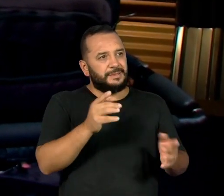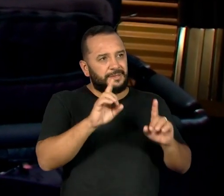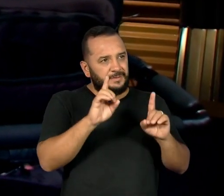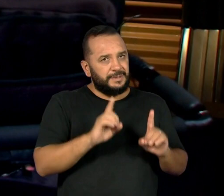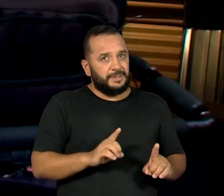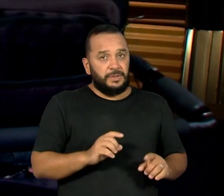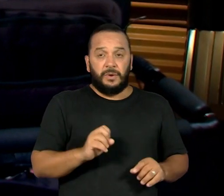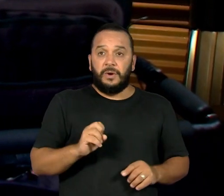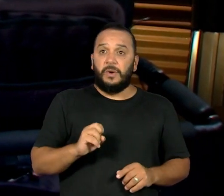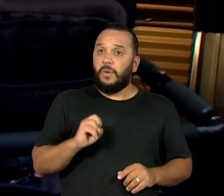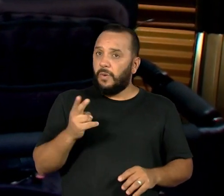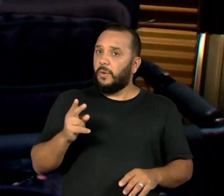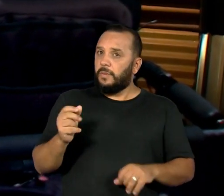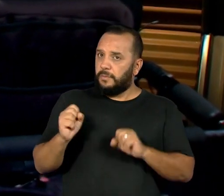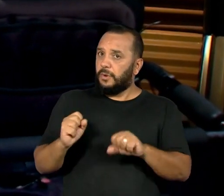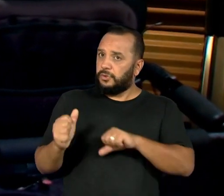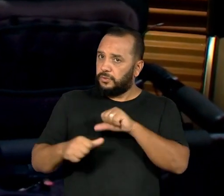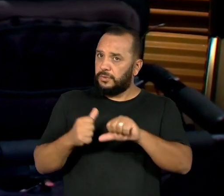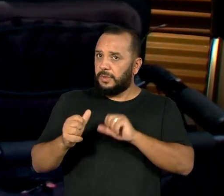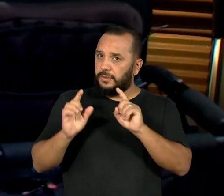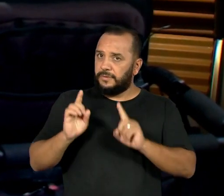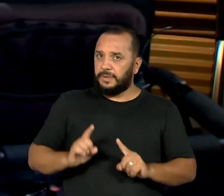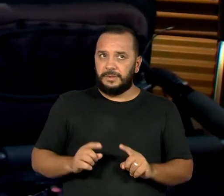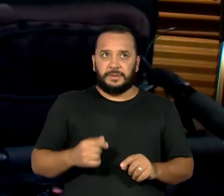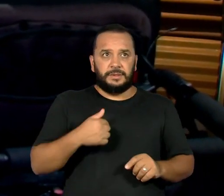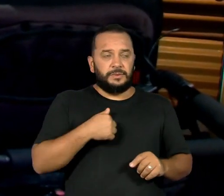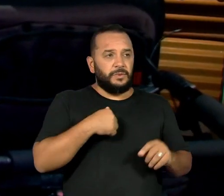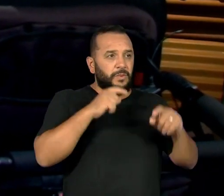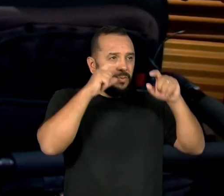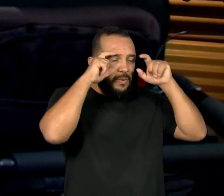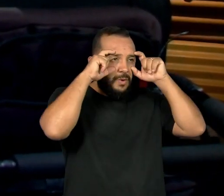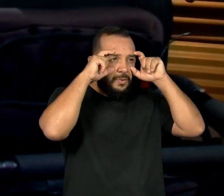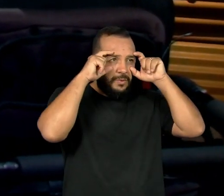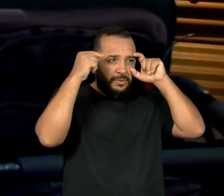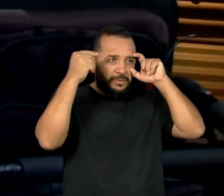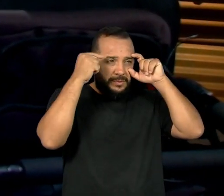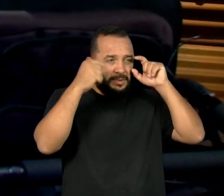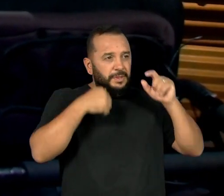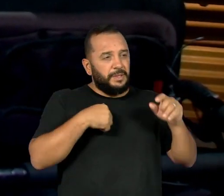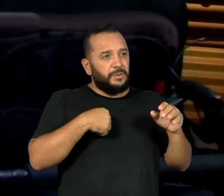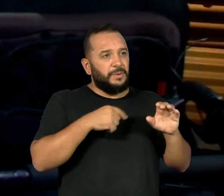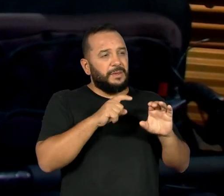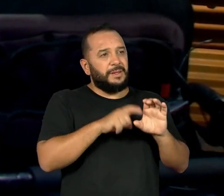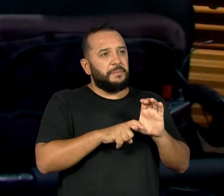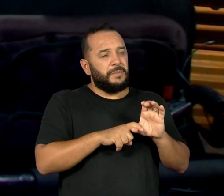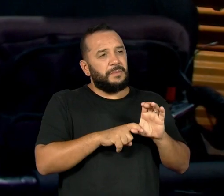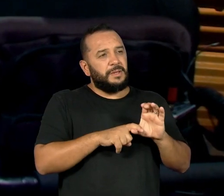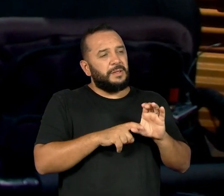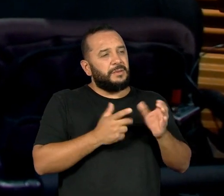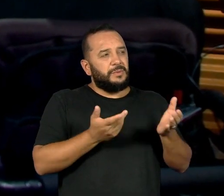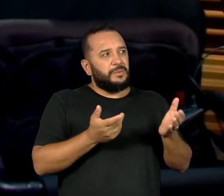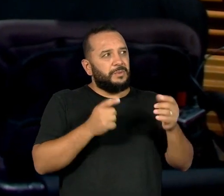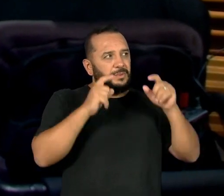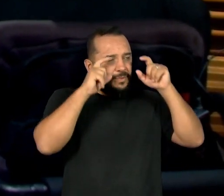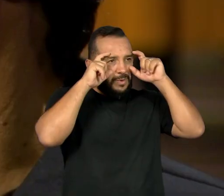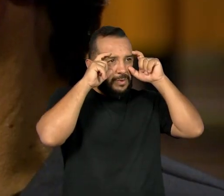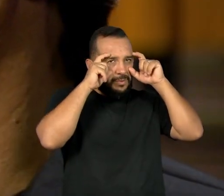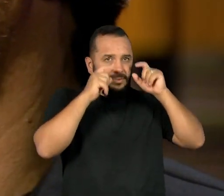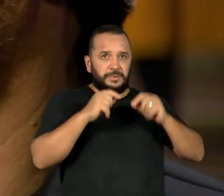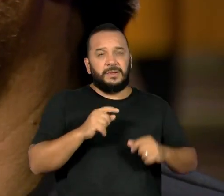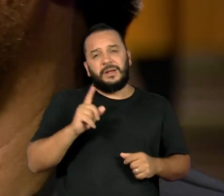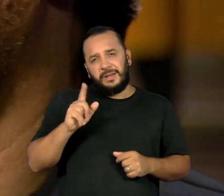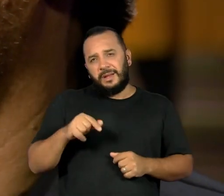tornaremos, né, com a idade. Mas assim, eu estou aqui com esse óculos, eu dependo. Isso daqui é um